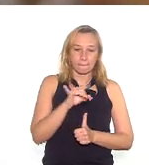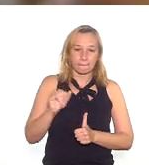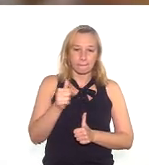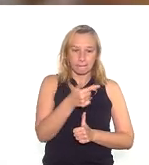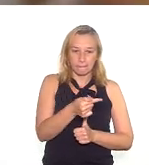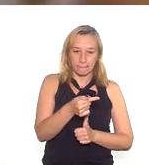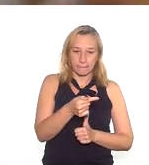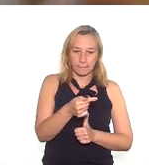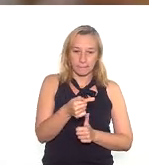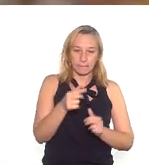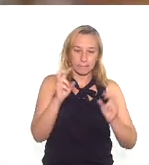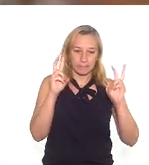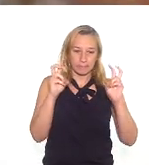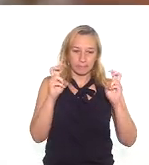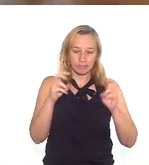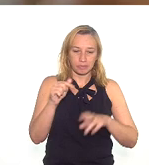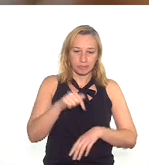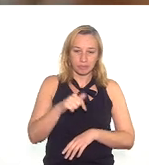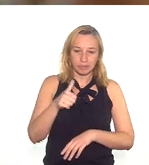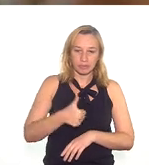mim aqui está sendo o primeiro.